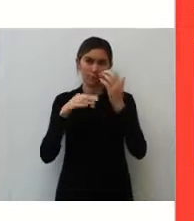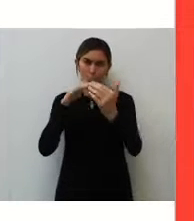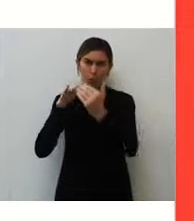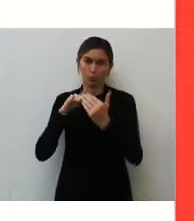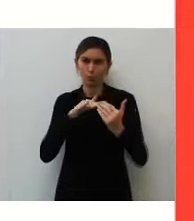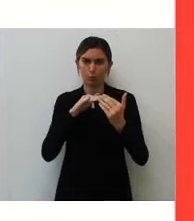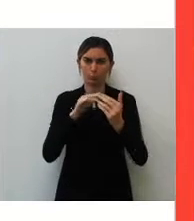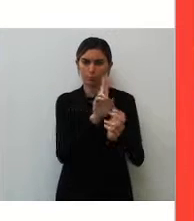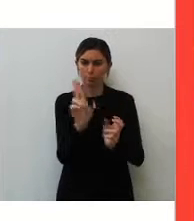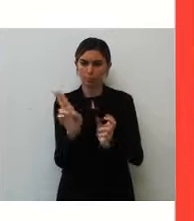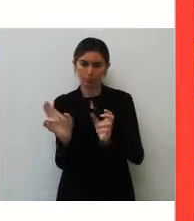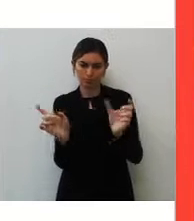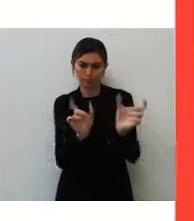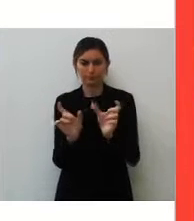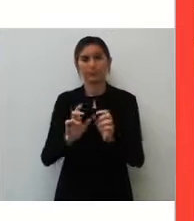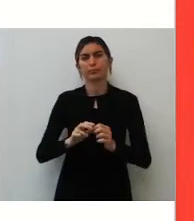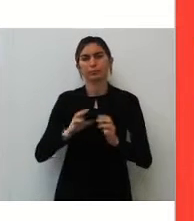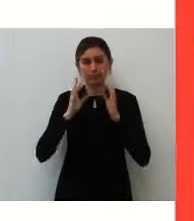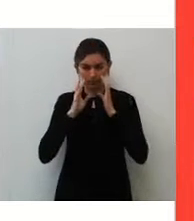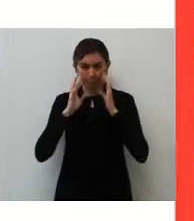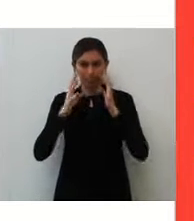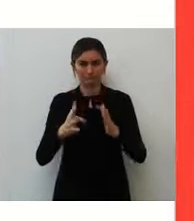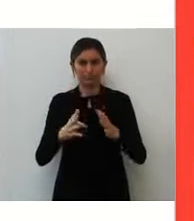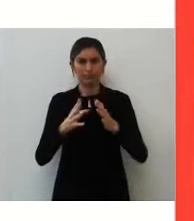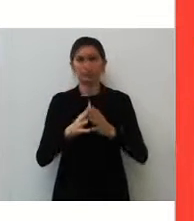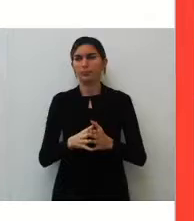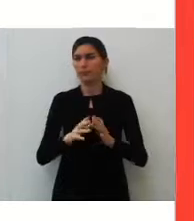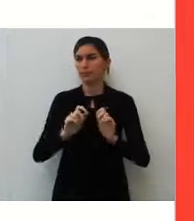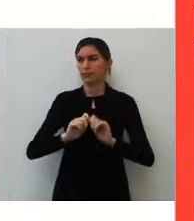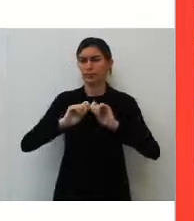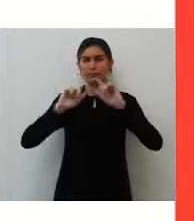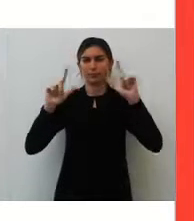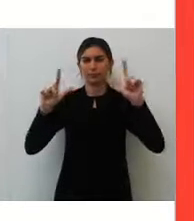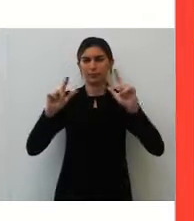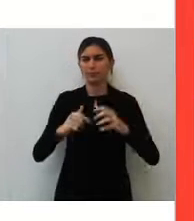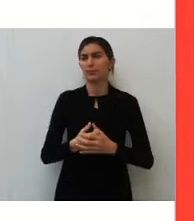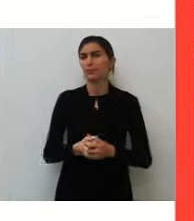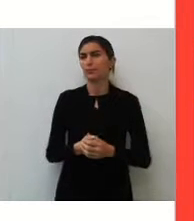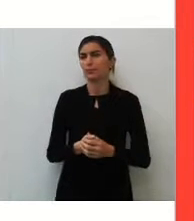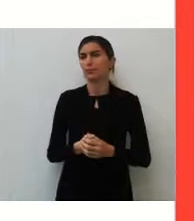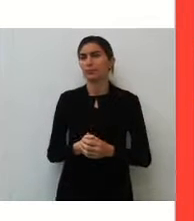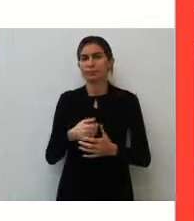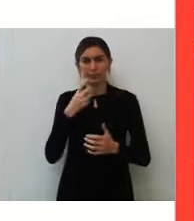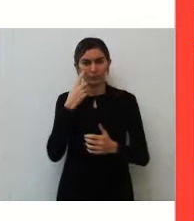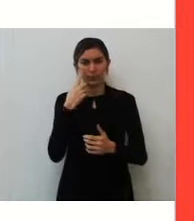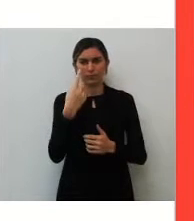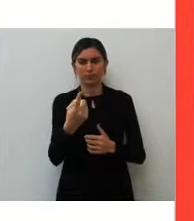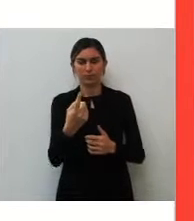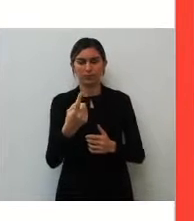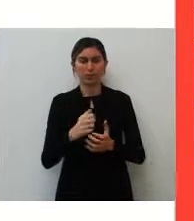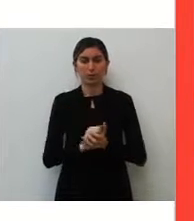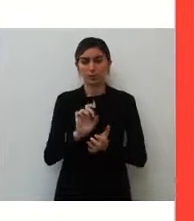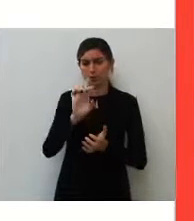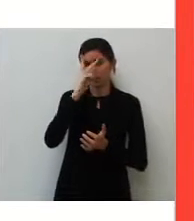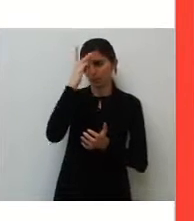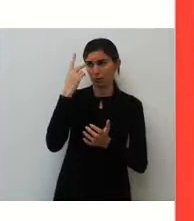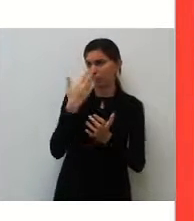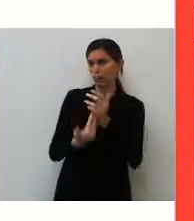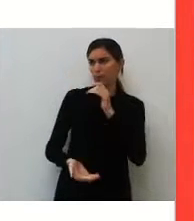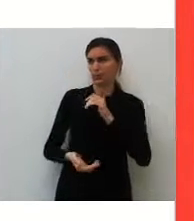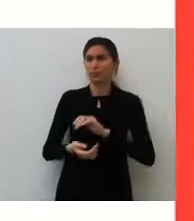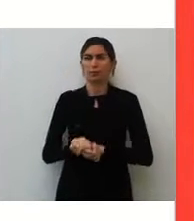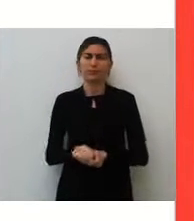esteja certa ou errada presta atenção aí eu tenho tela cheia para o pessoal não se cortar para mim não só para o pessoal não perder